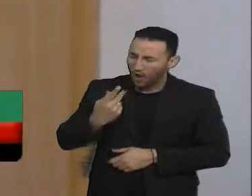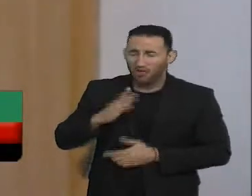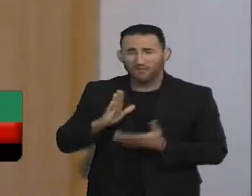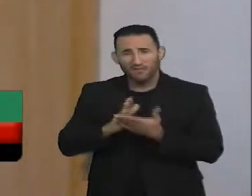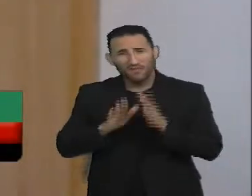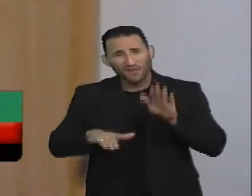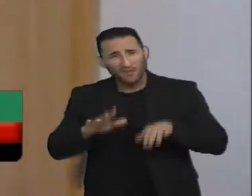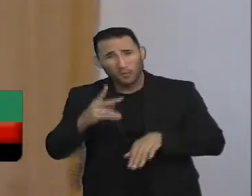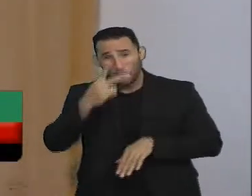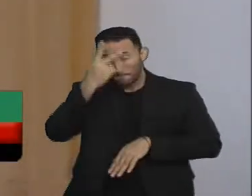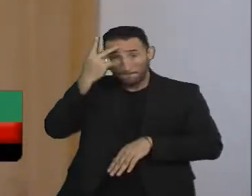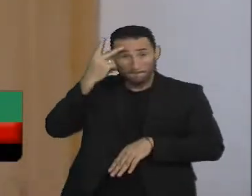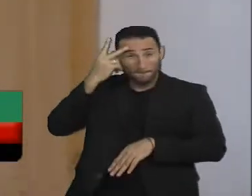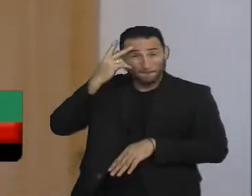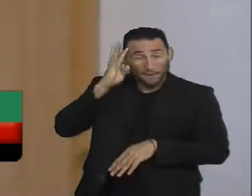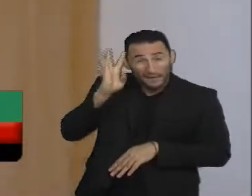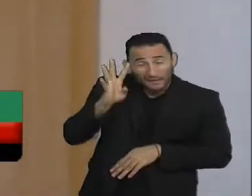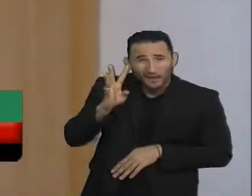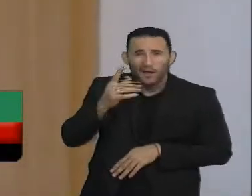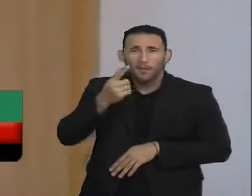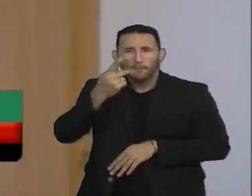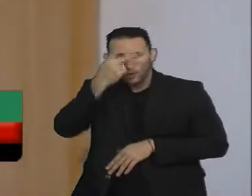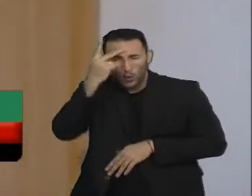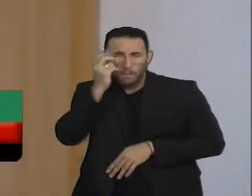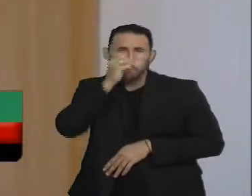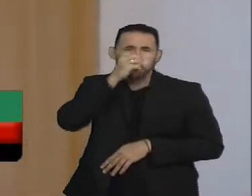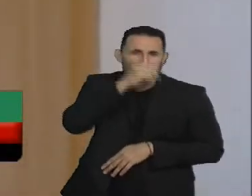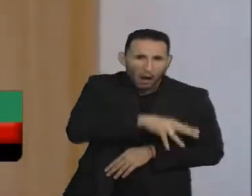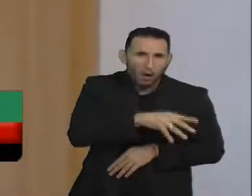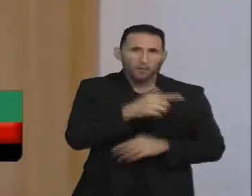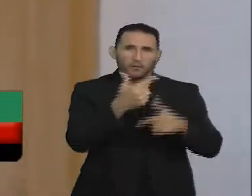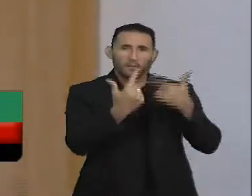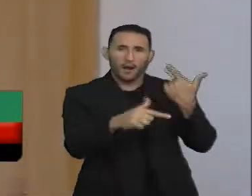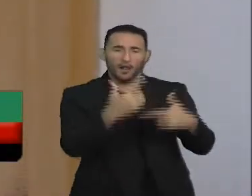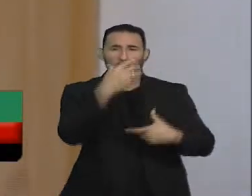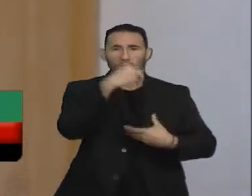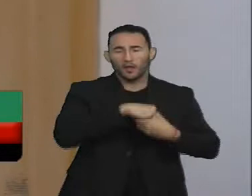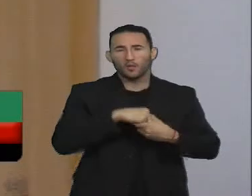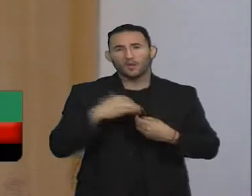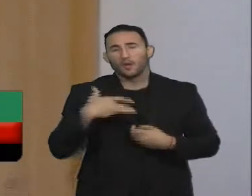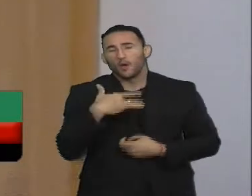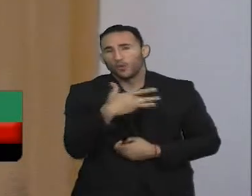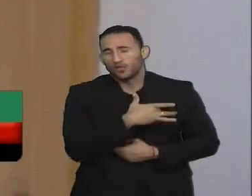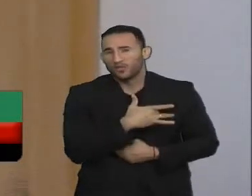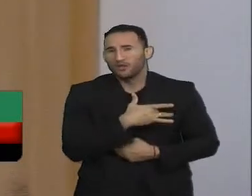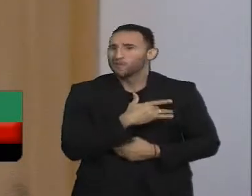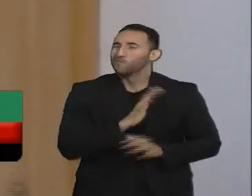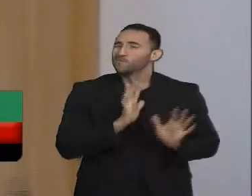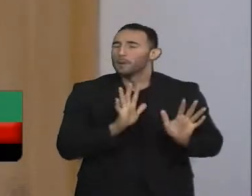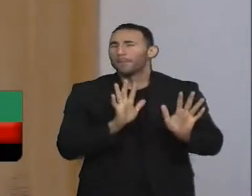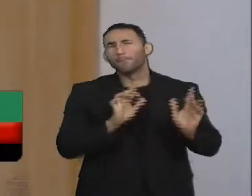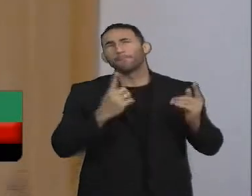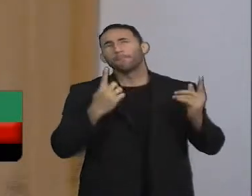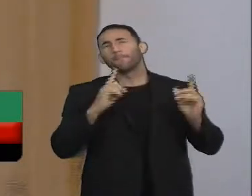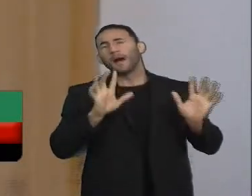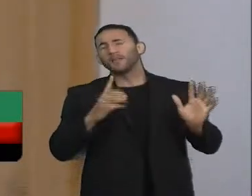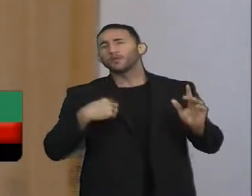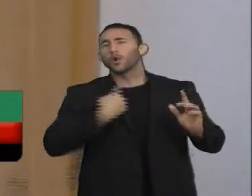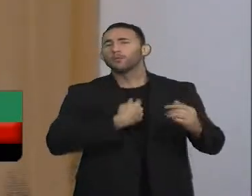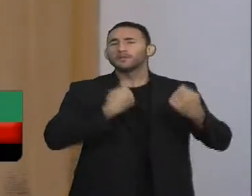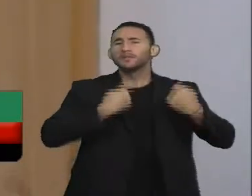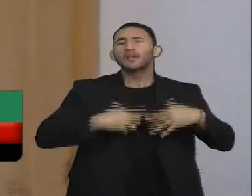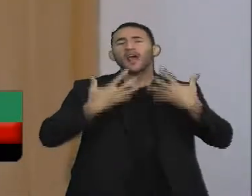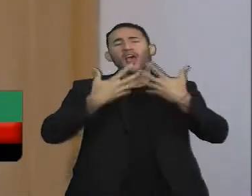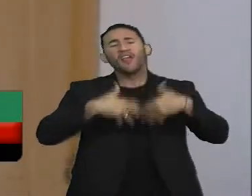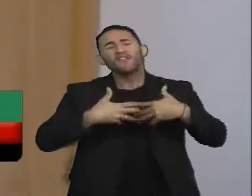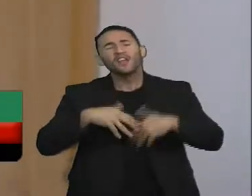não é. Estar na saúde não é fácil. O que esse povo aguentou nessa pandemia